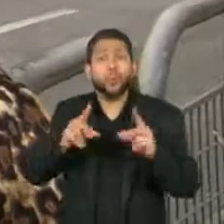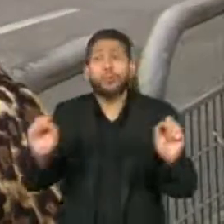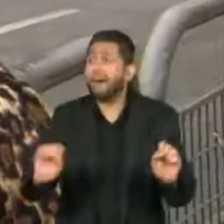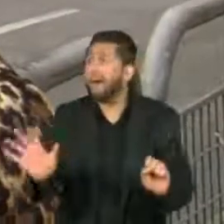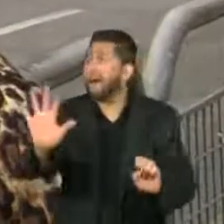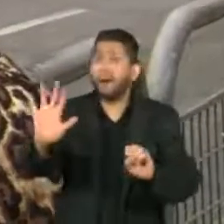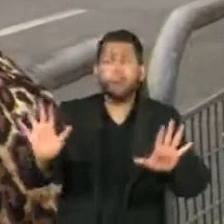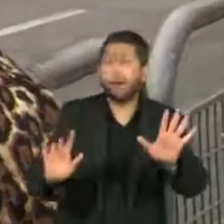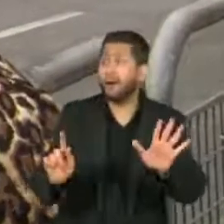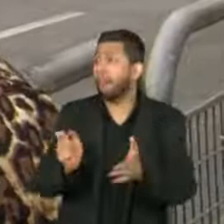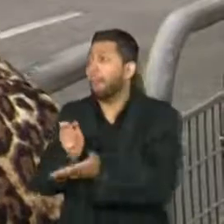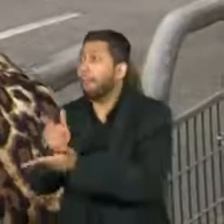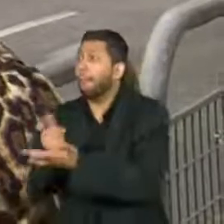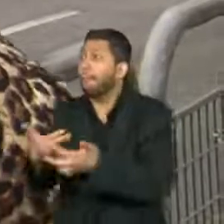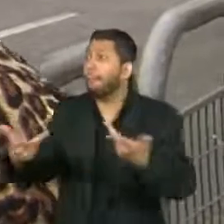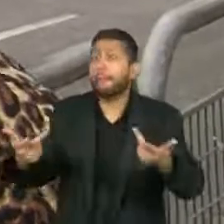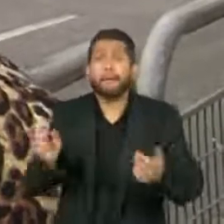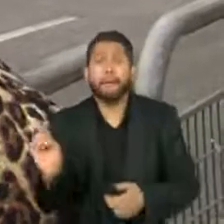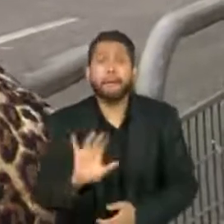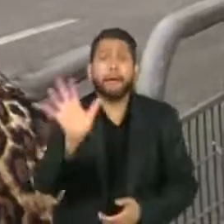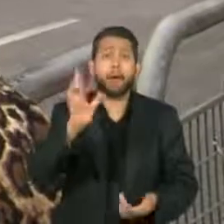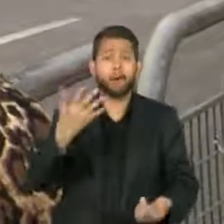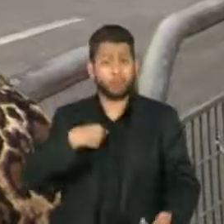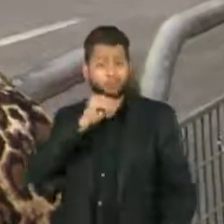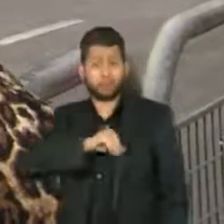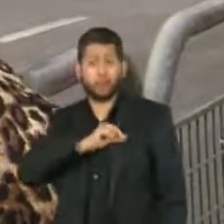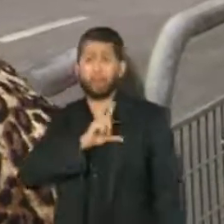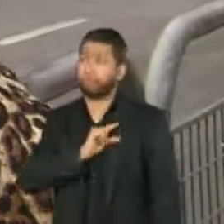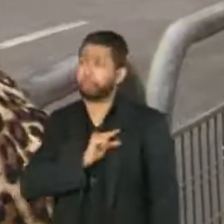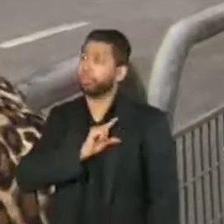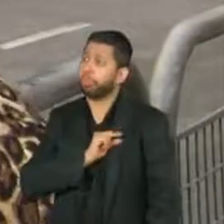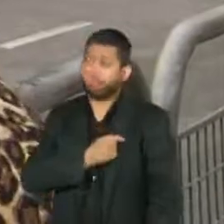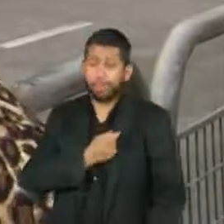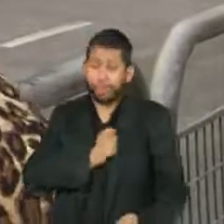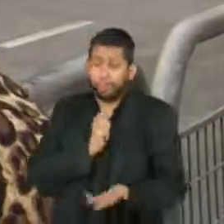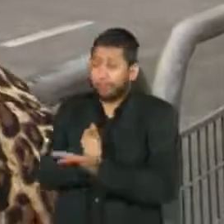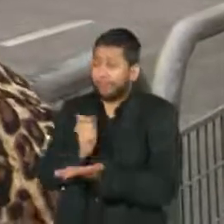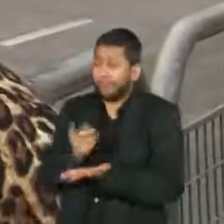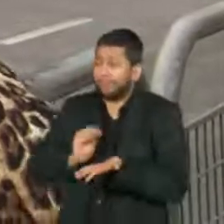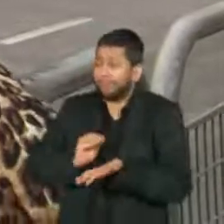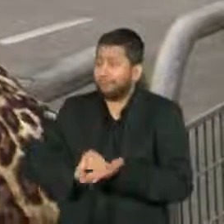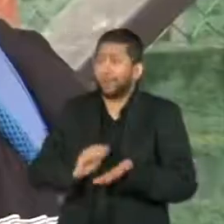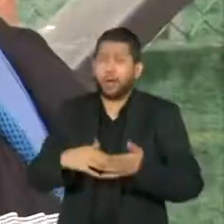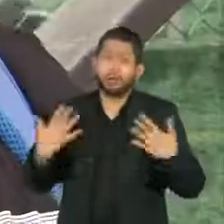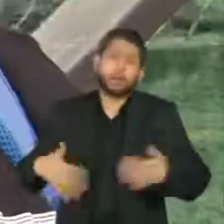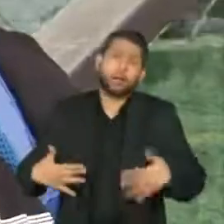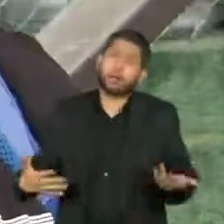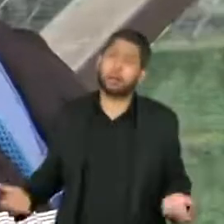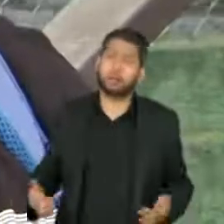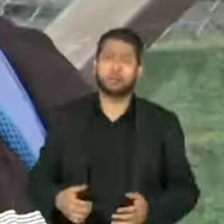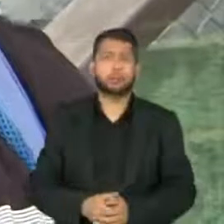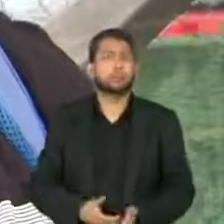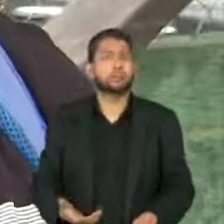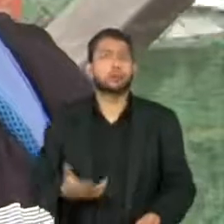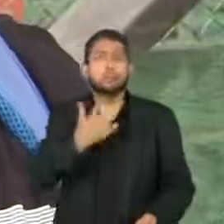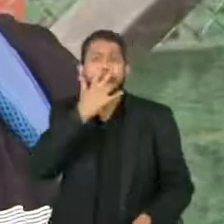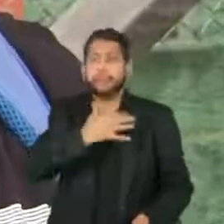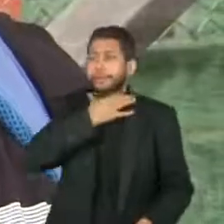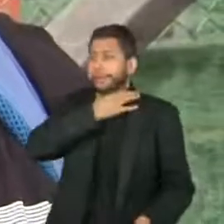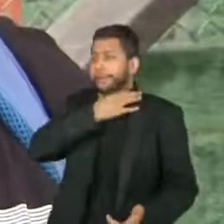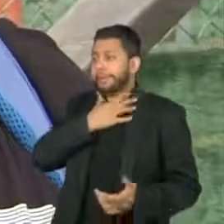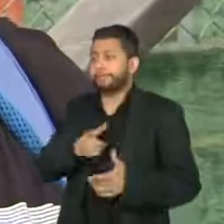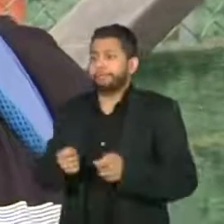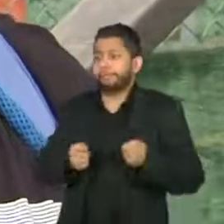caro. Não é justo. E o salário não dá mais para nada, gente. Eu fico horrorizada. Se aperta daqui e